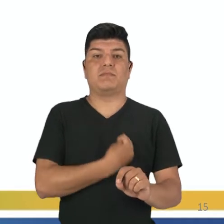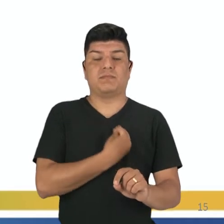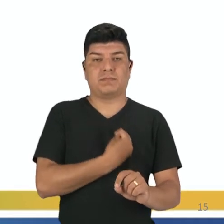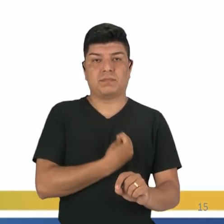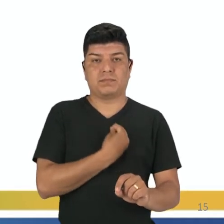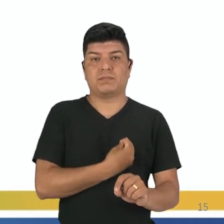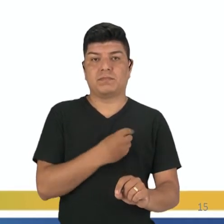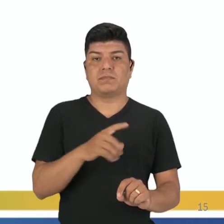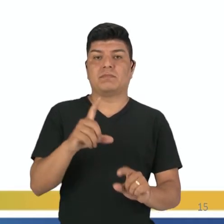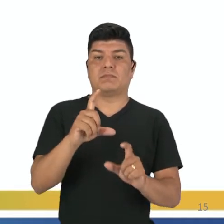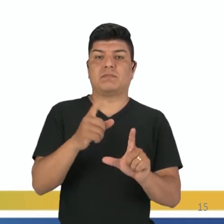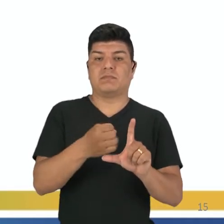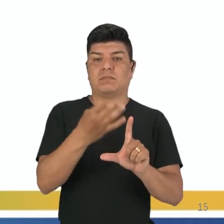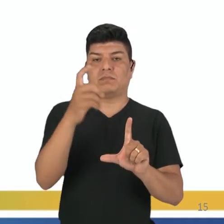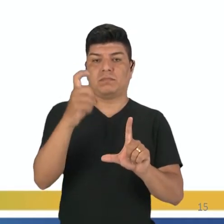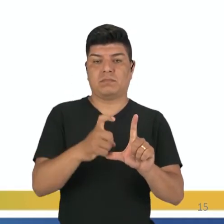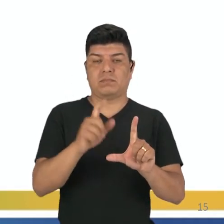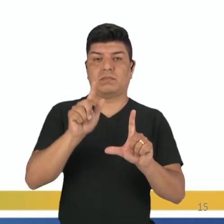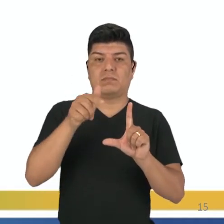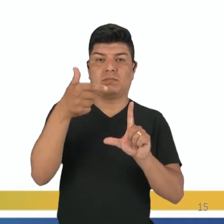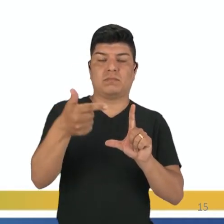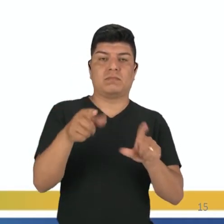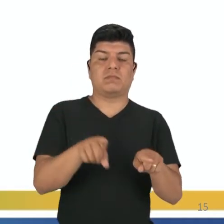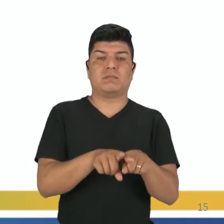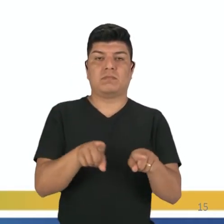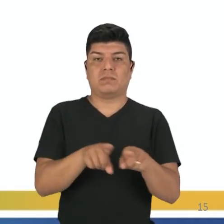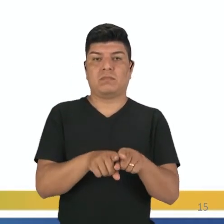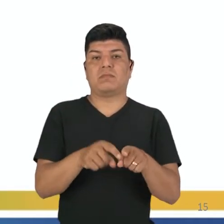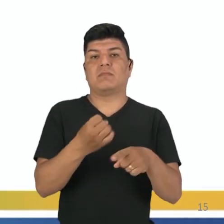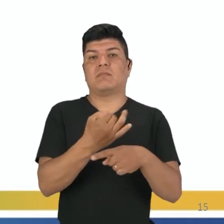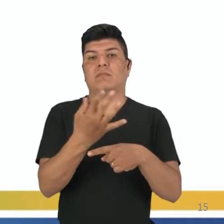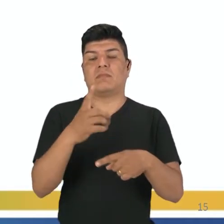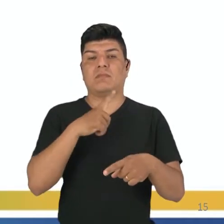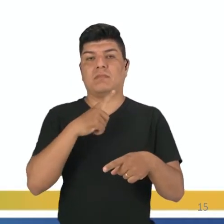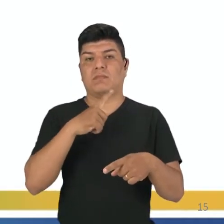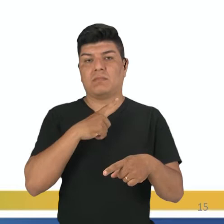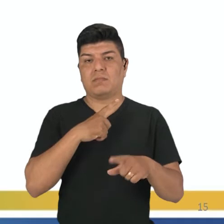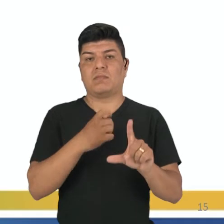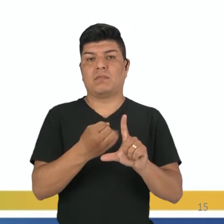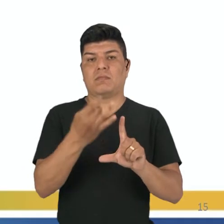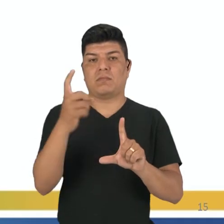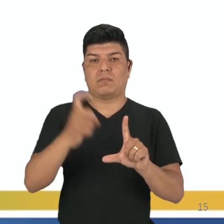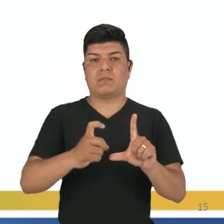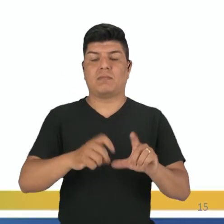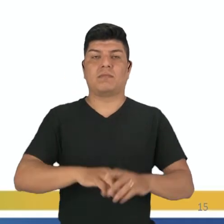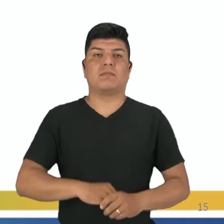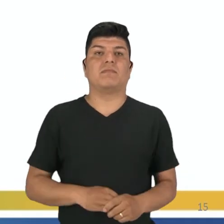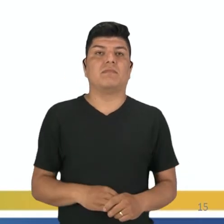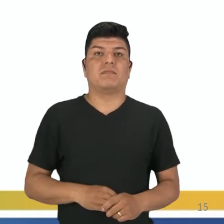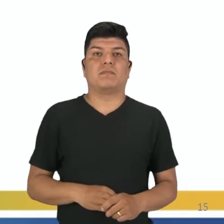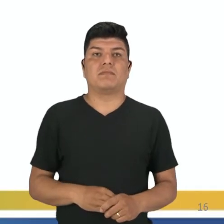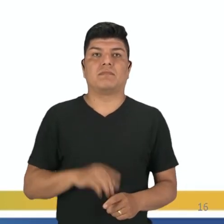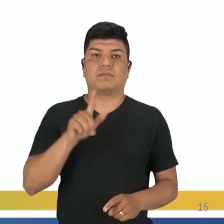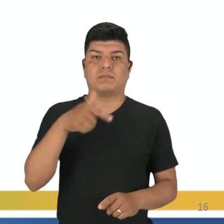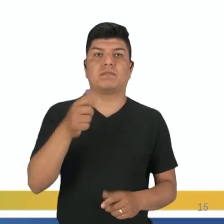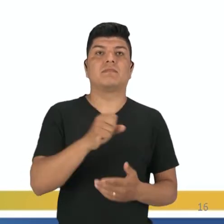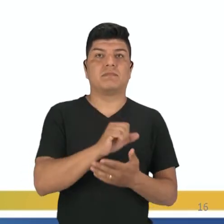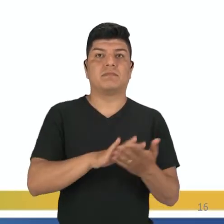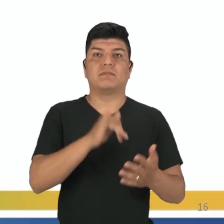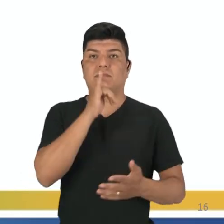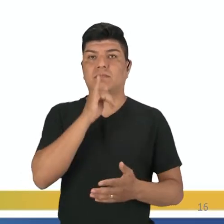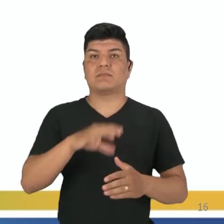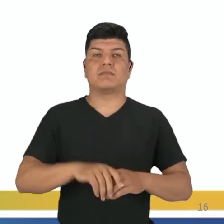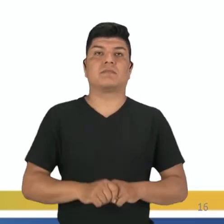existência do logaritmo e, consequentemente, da função logarítmica. Vamos para o próximo